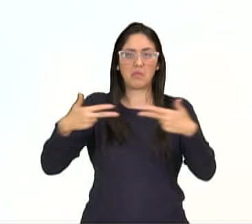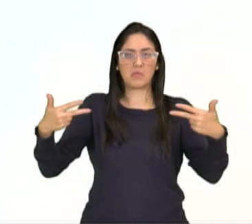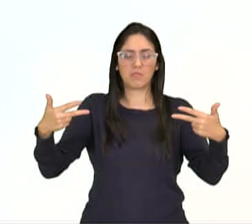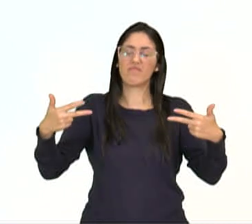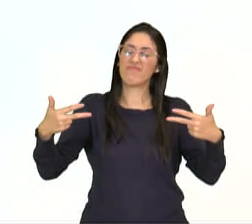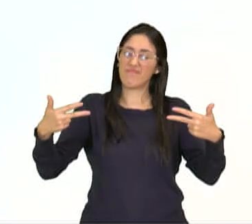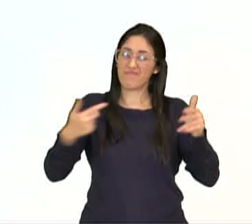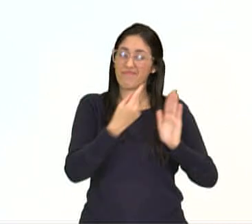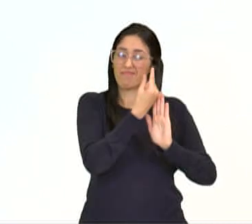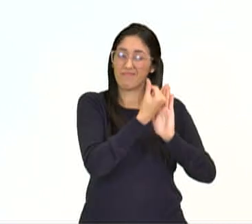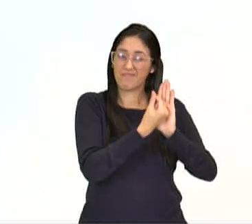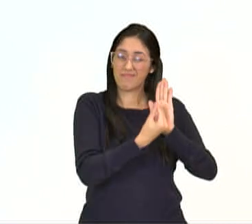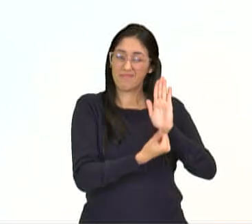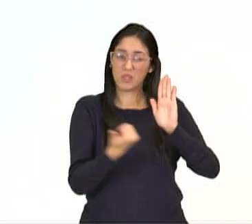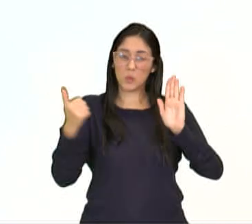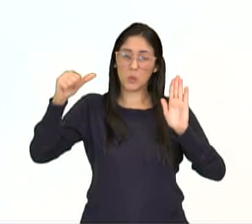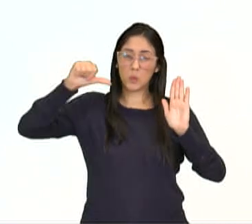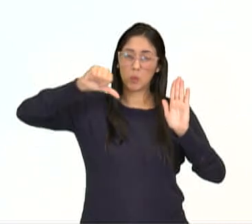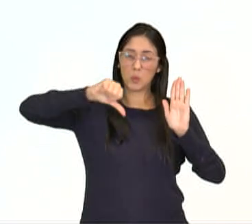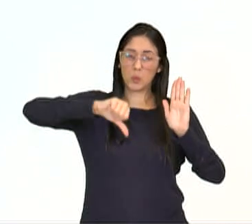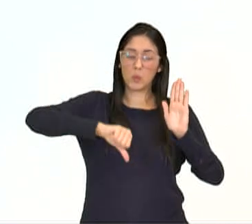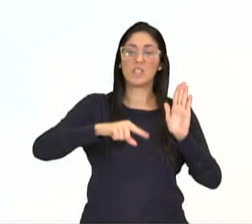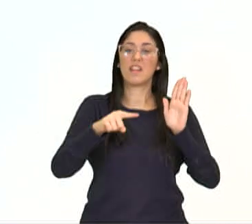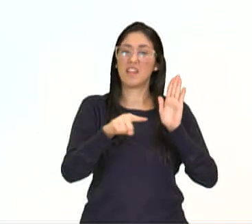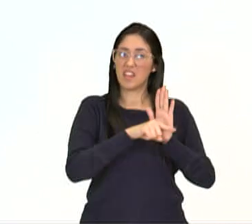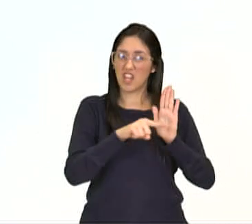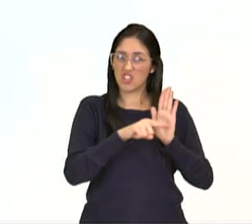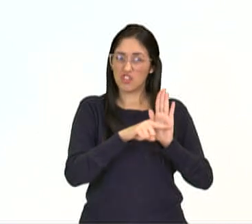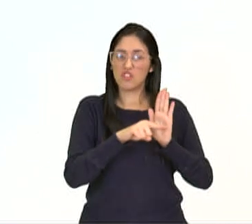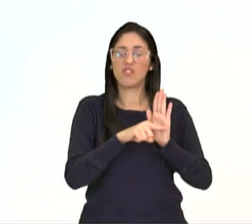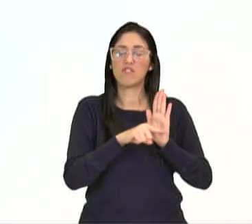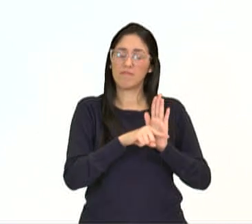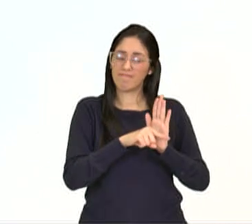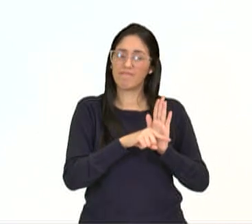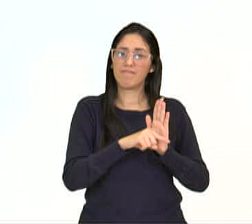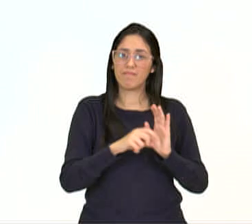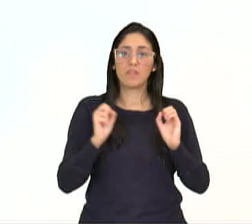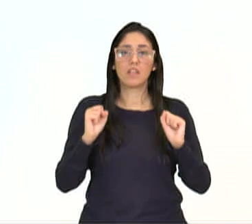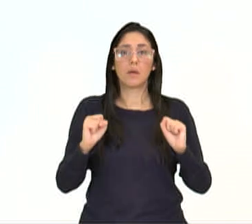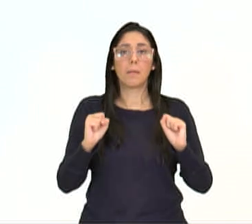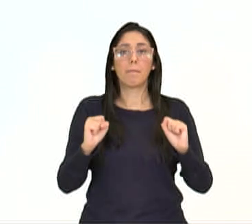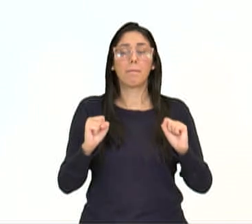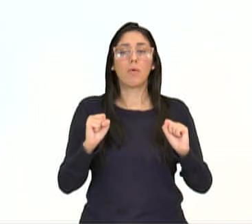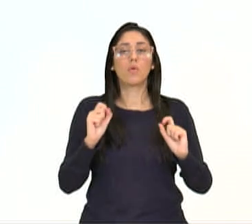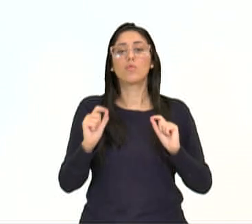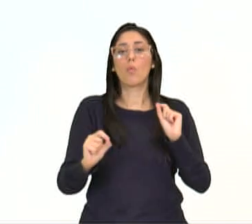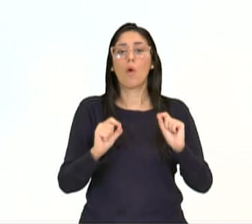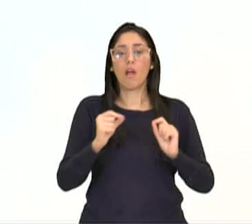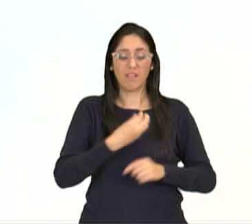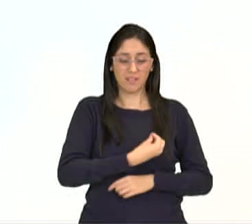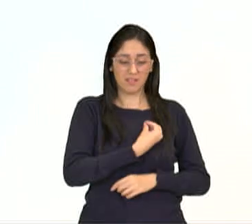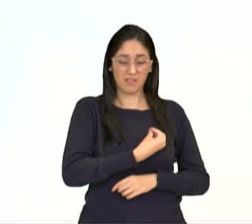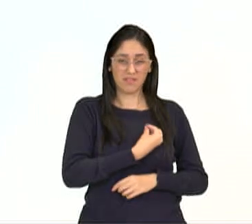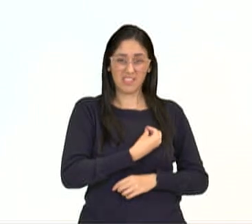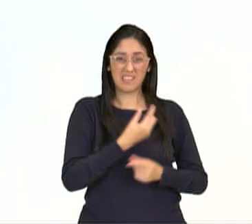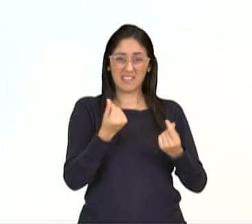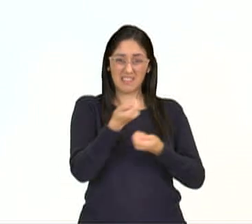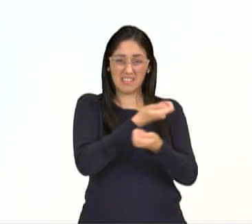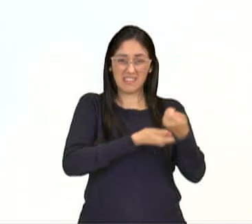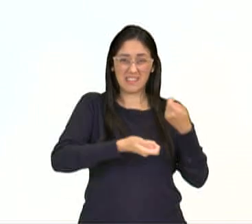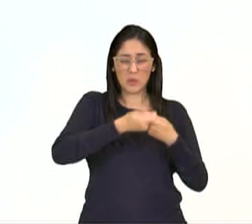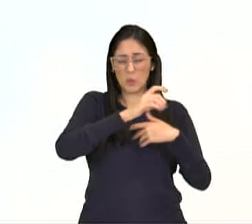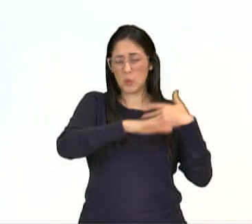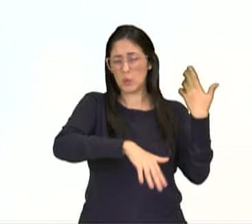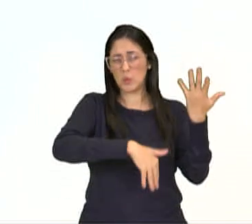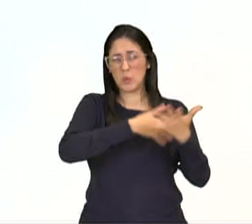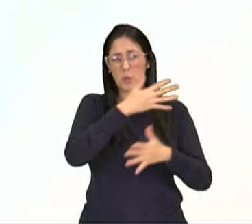vai entrar numa espiral negativa e, consequentemente, vai fazer com que a nossa vida financeira vira uma